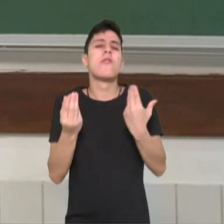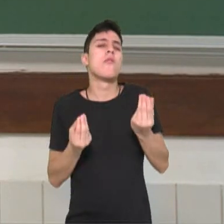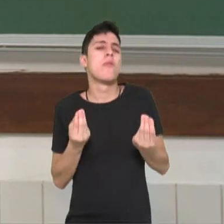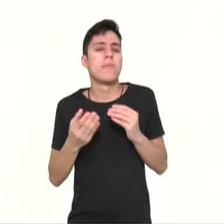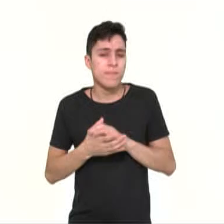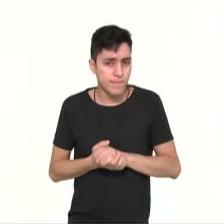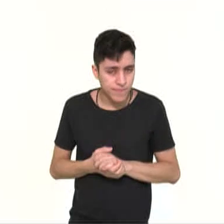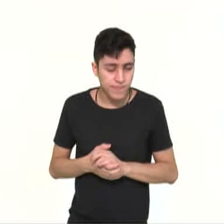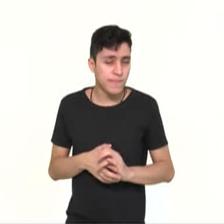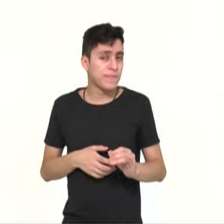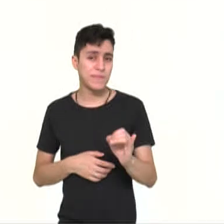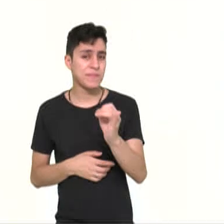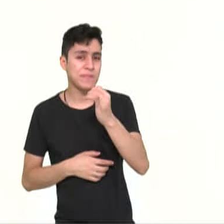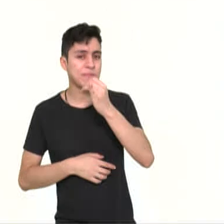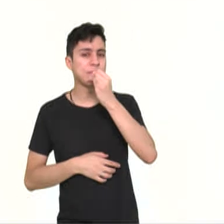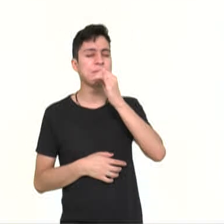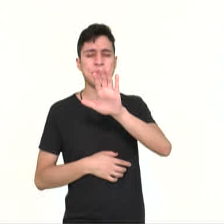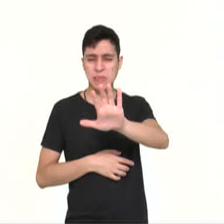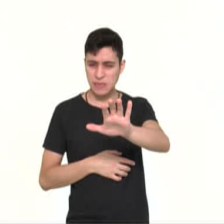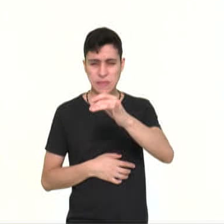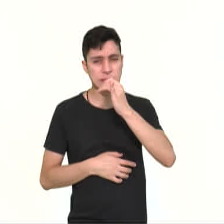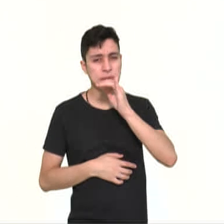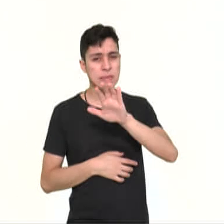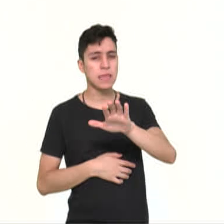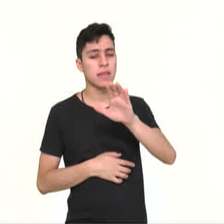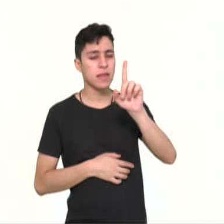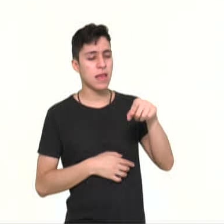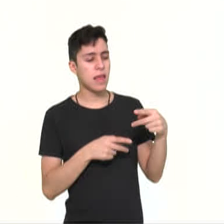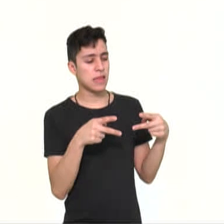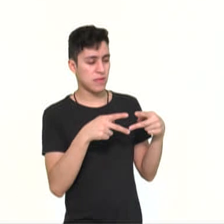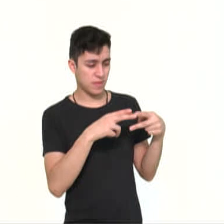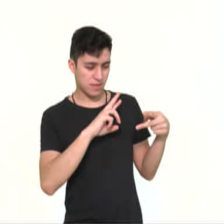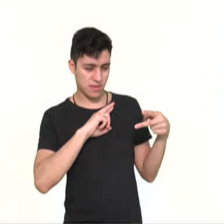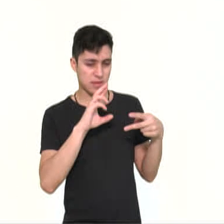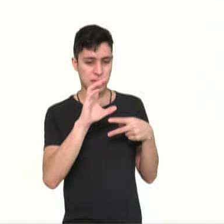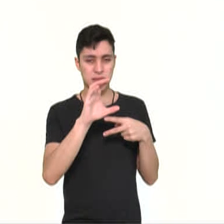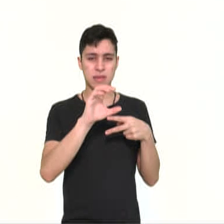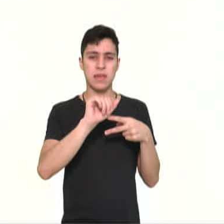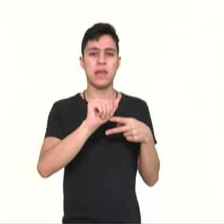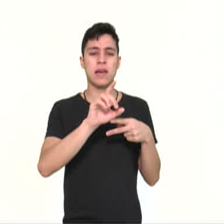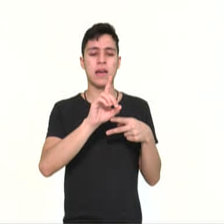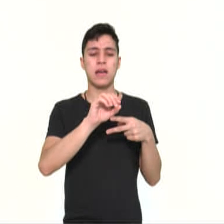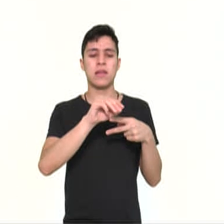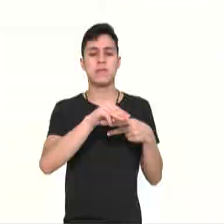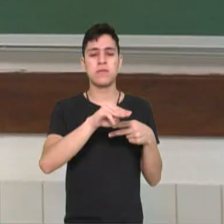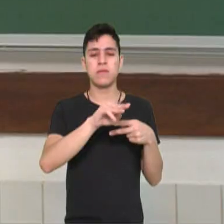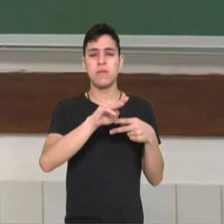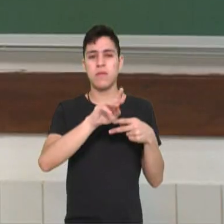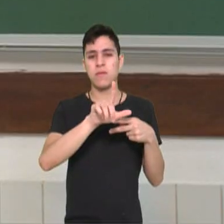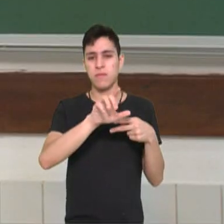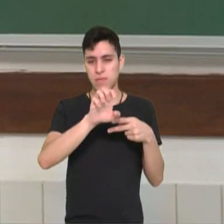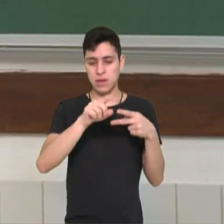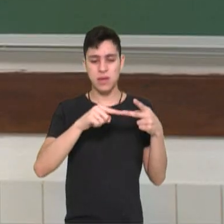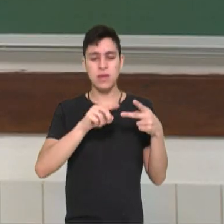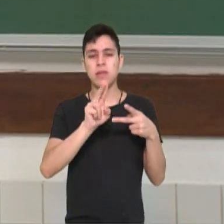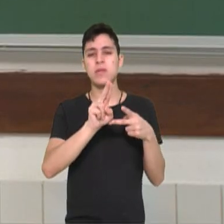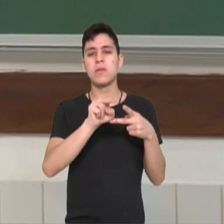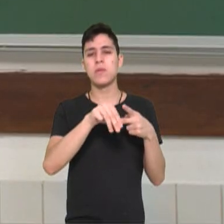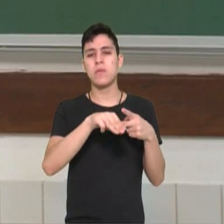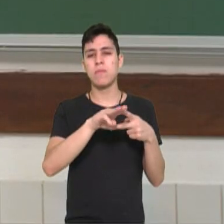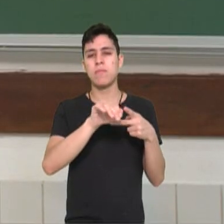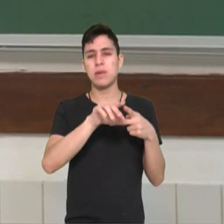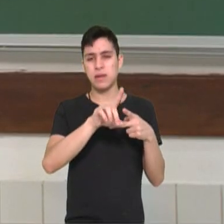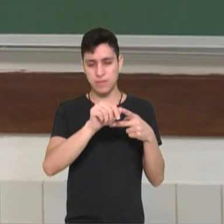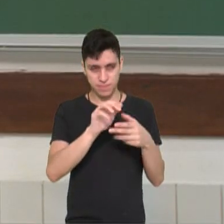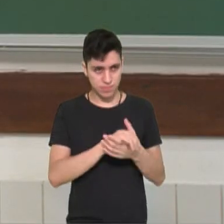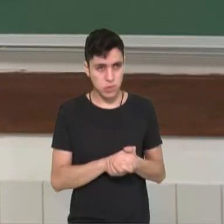um exemplo, né, nós vamos ter então ali o Candomblé e a Umbanda, que a gente já falou agora há pouco. Bom, vimos muita